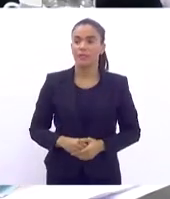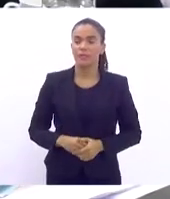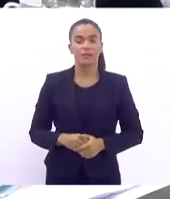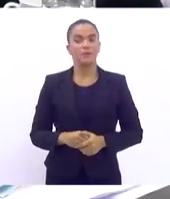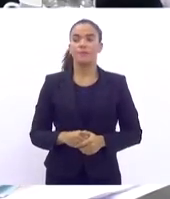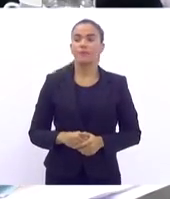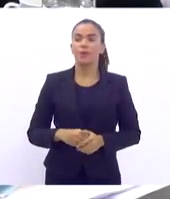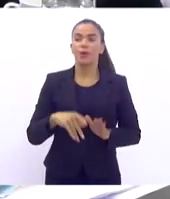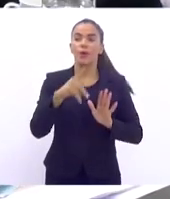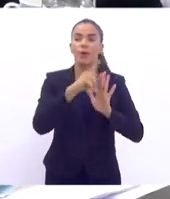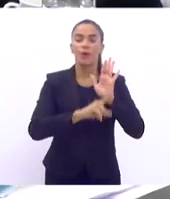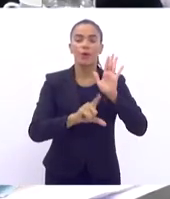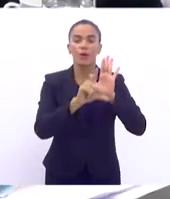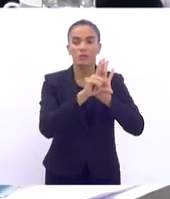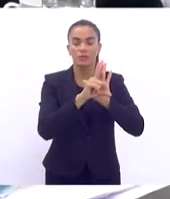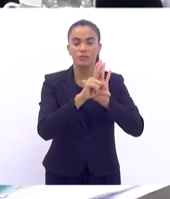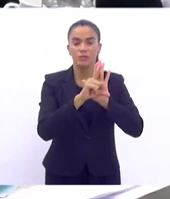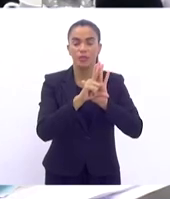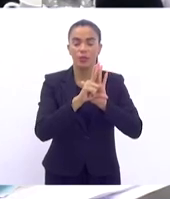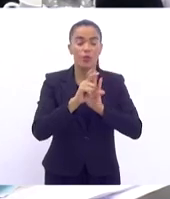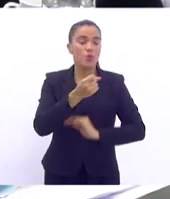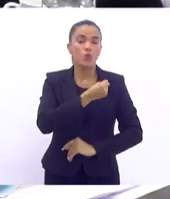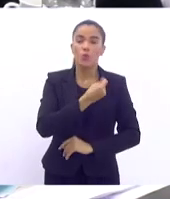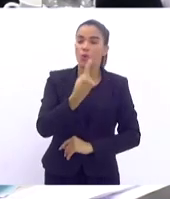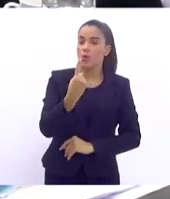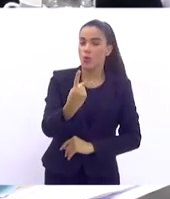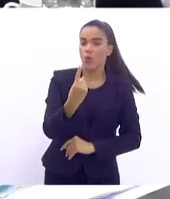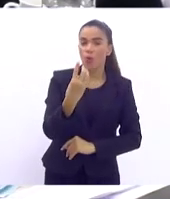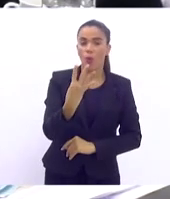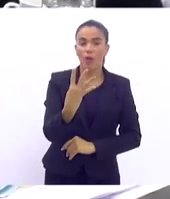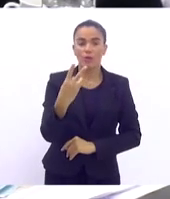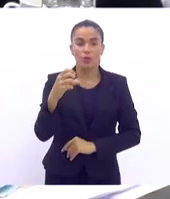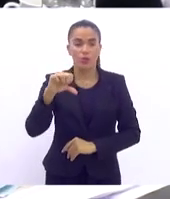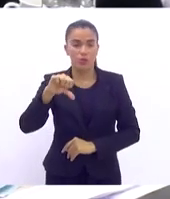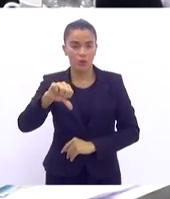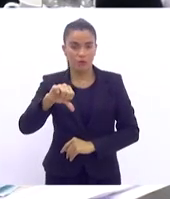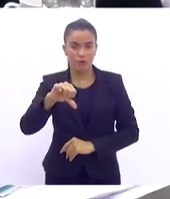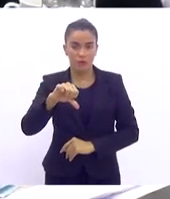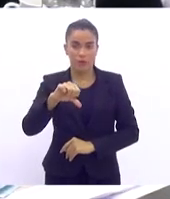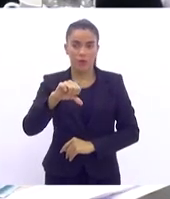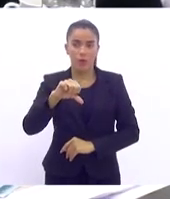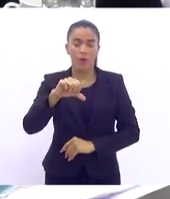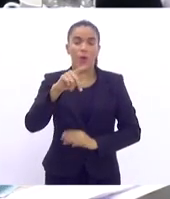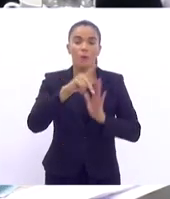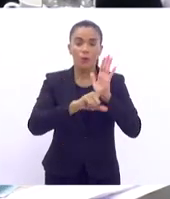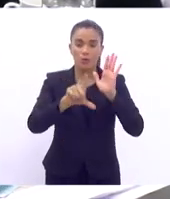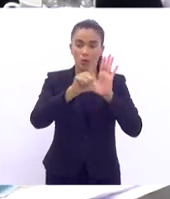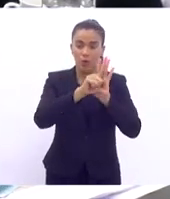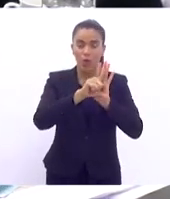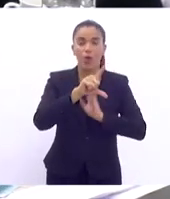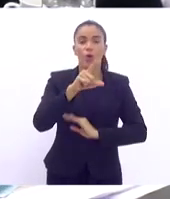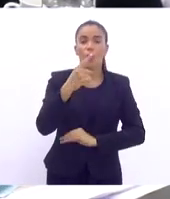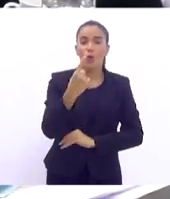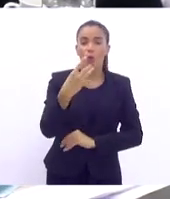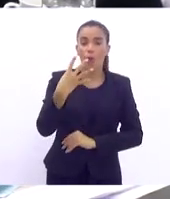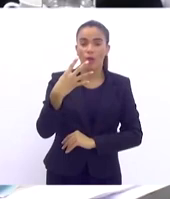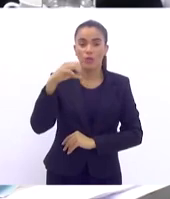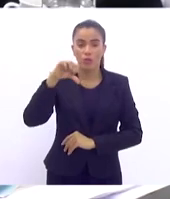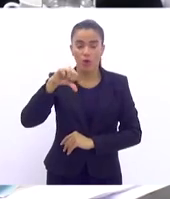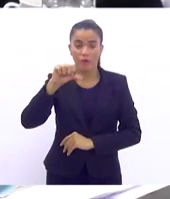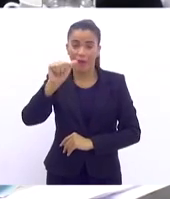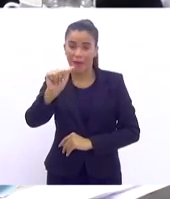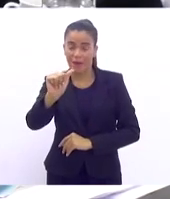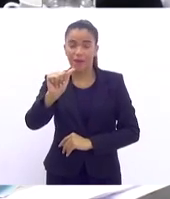o projeto de resolução número 149 de o projeto o projeto de resolução 149 a